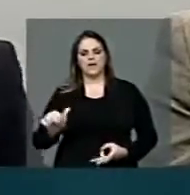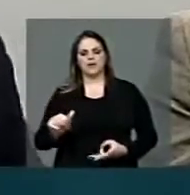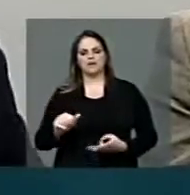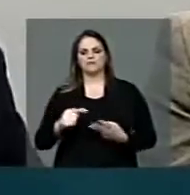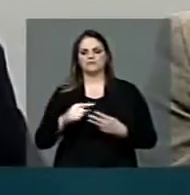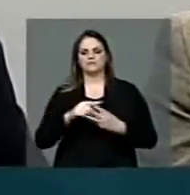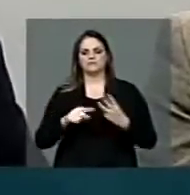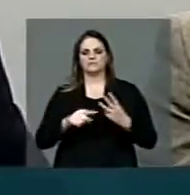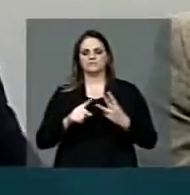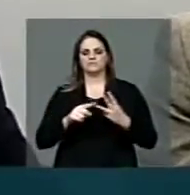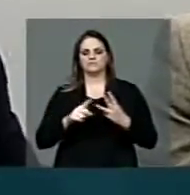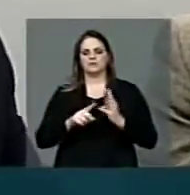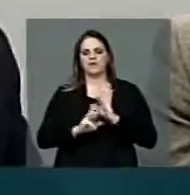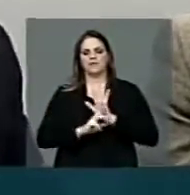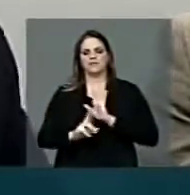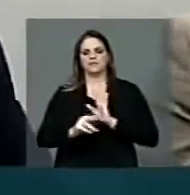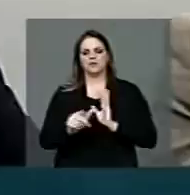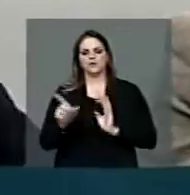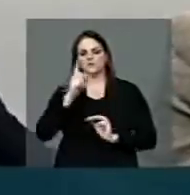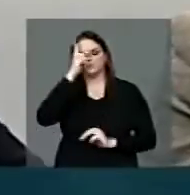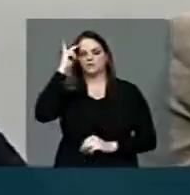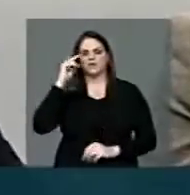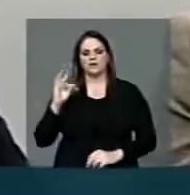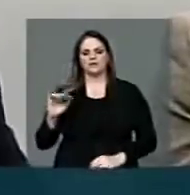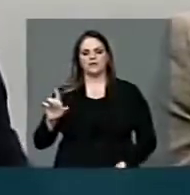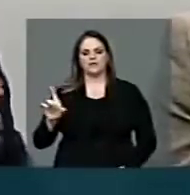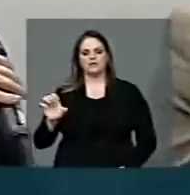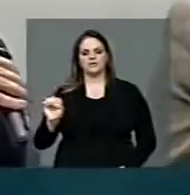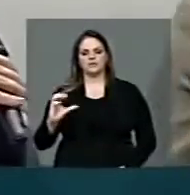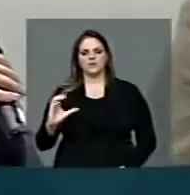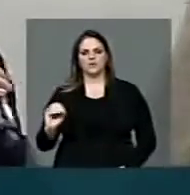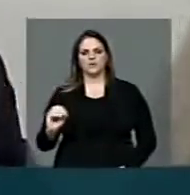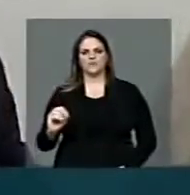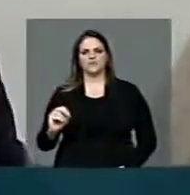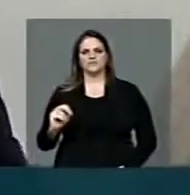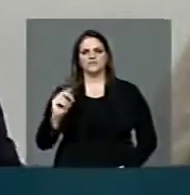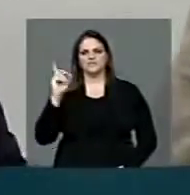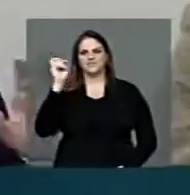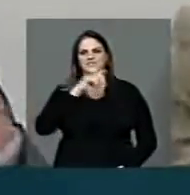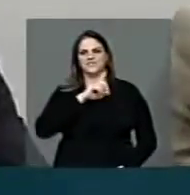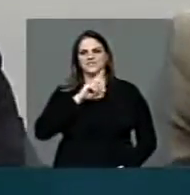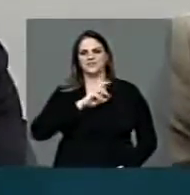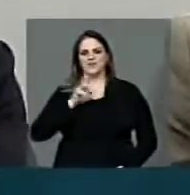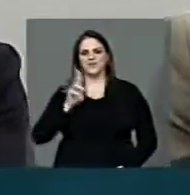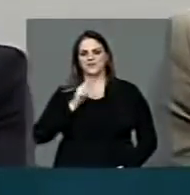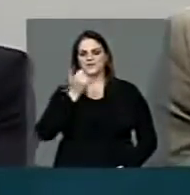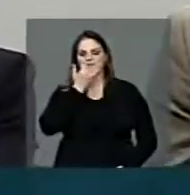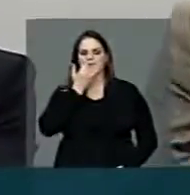aqui pelo Tadesco. Seu nome é dificílimo de pronunciar.